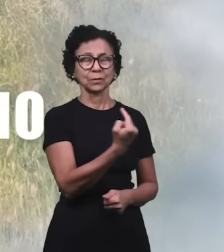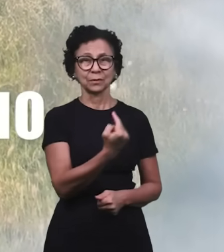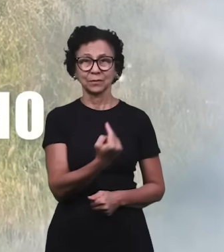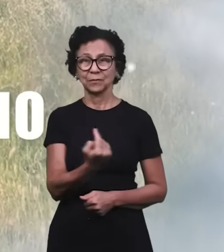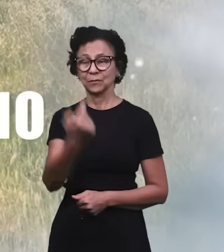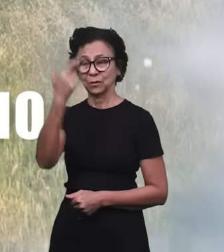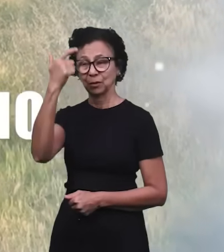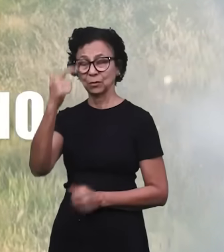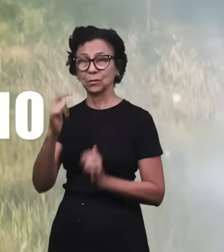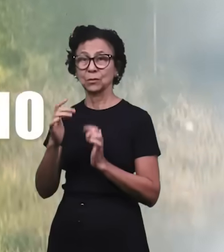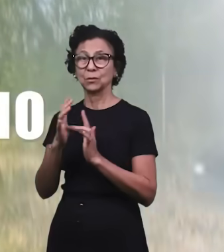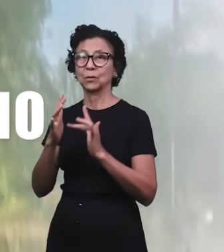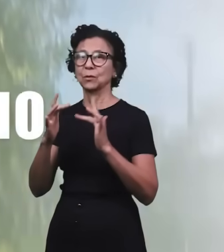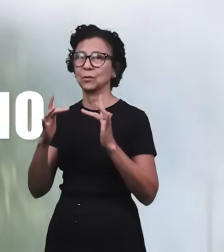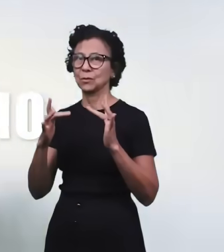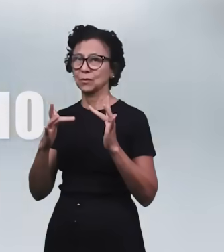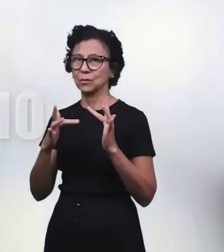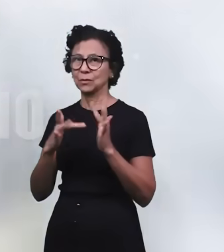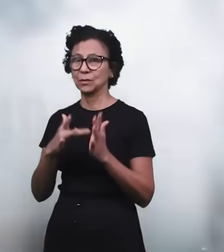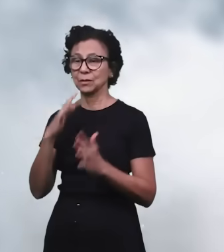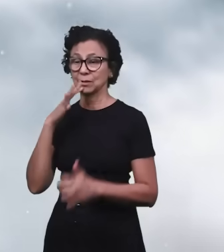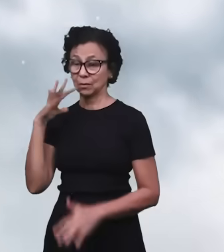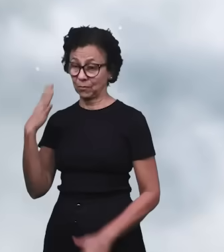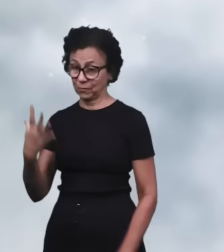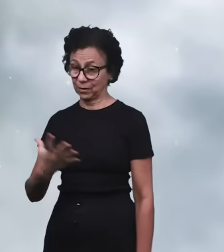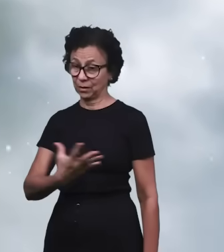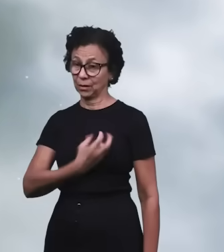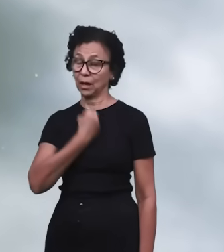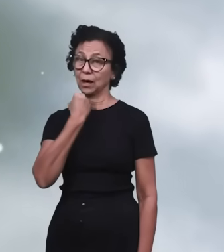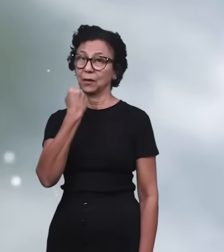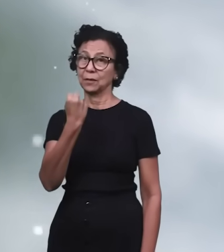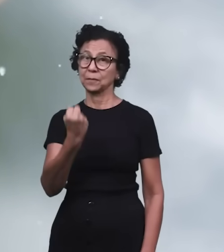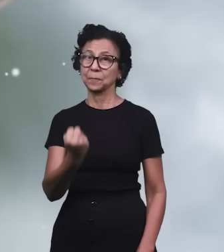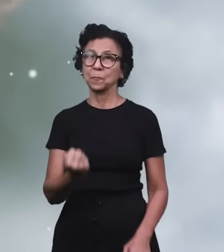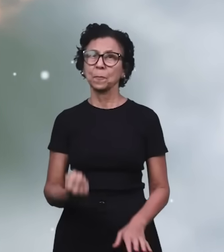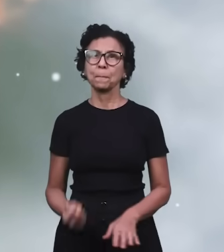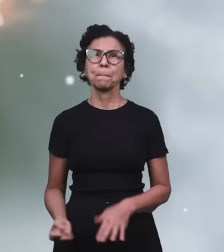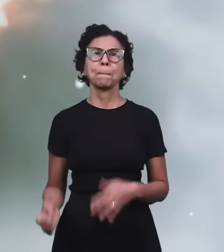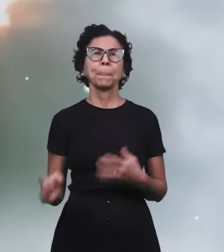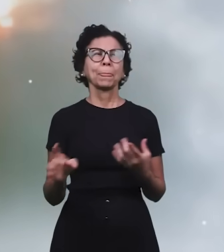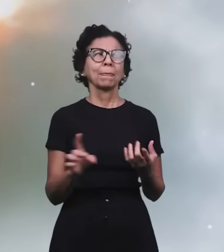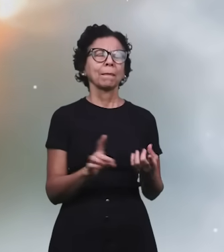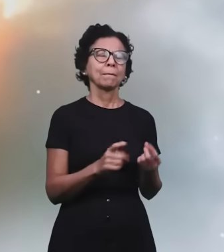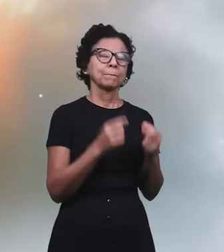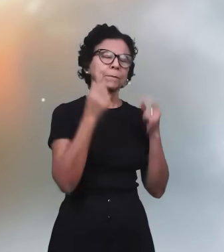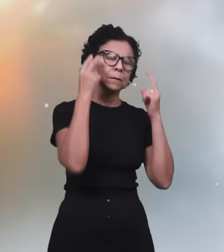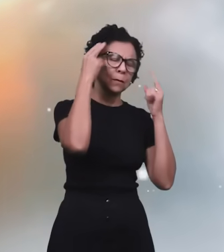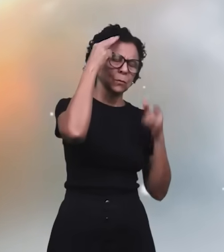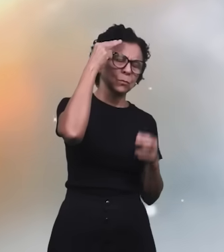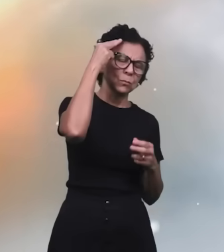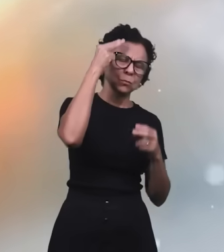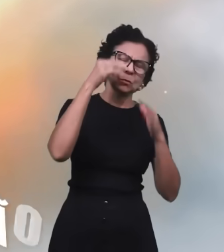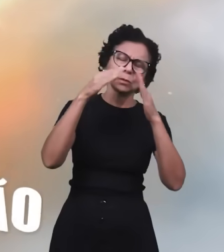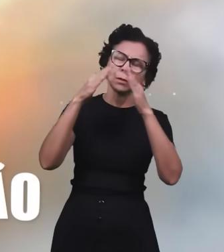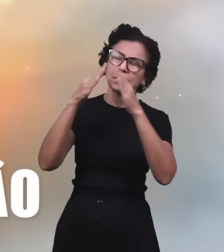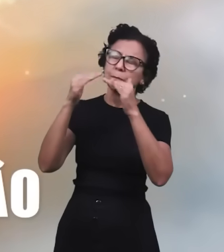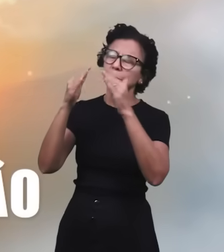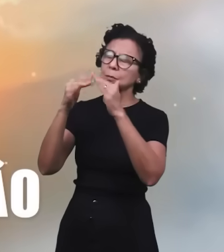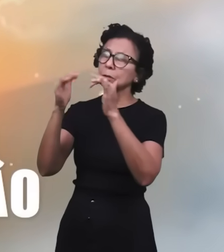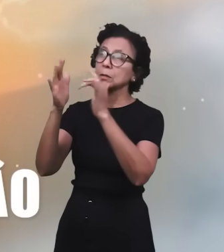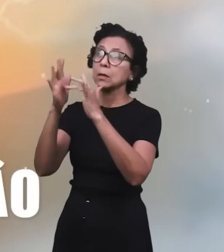a porta do céu sou eu. Eu implorei a Jesus: